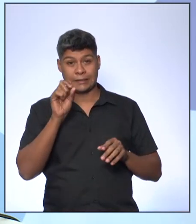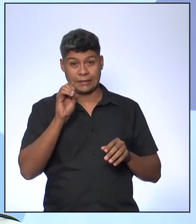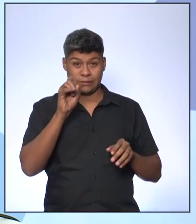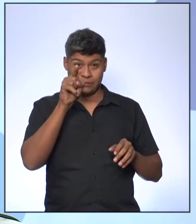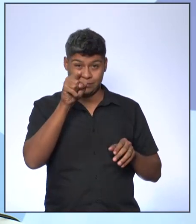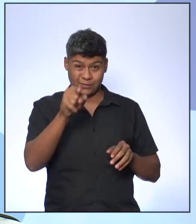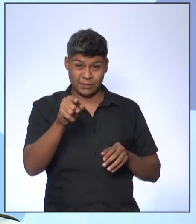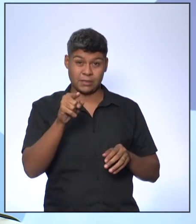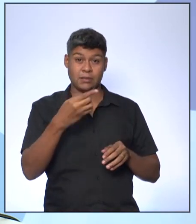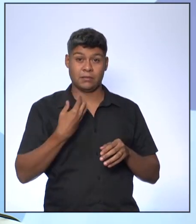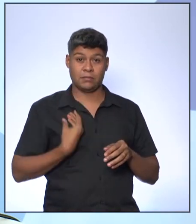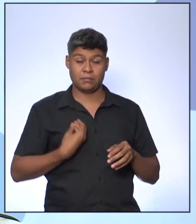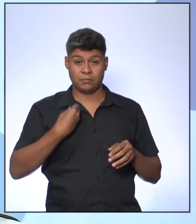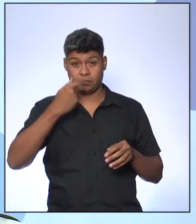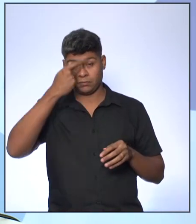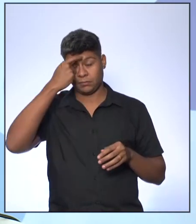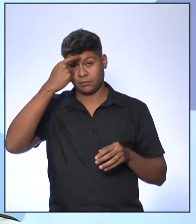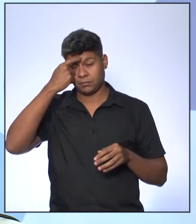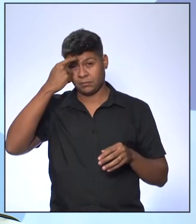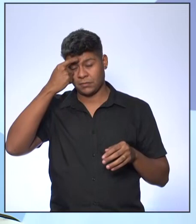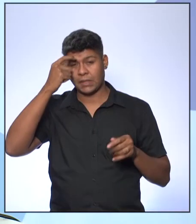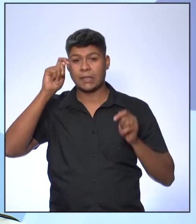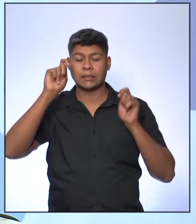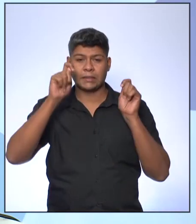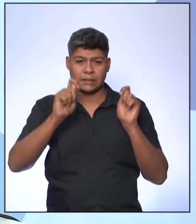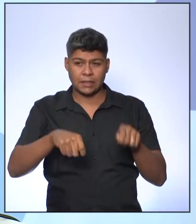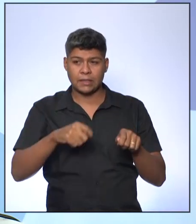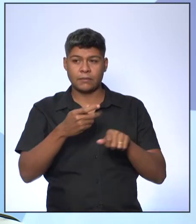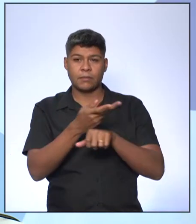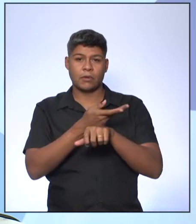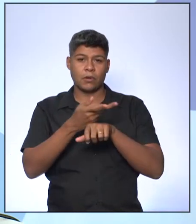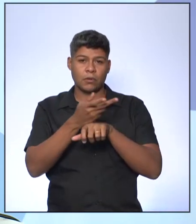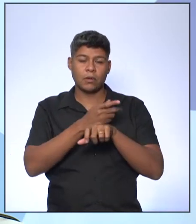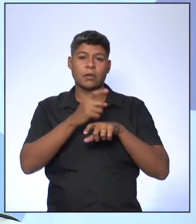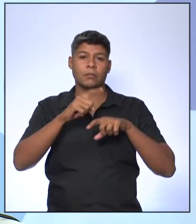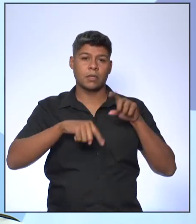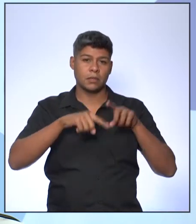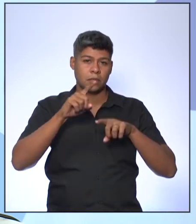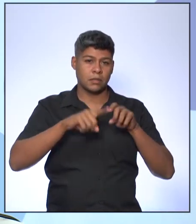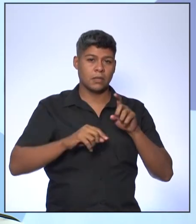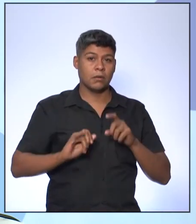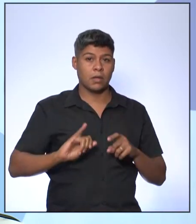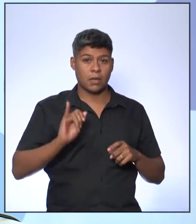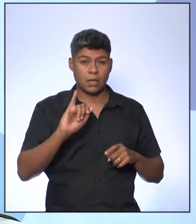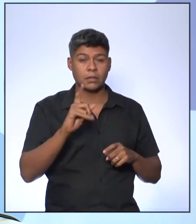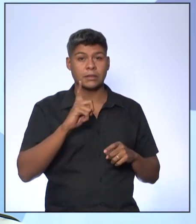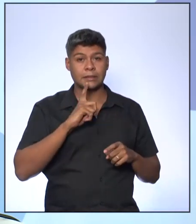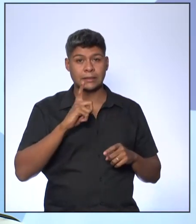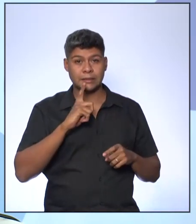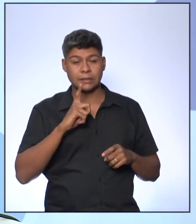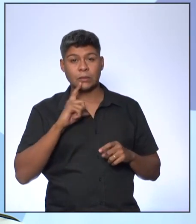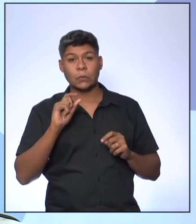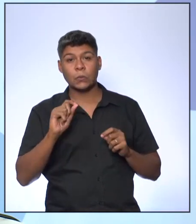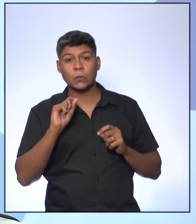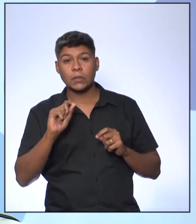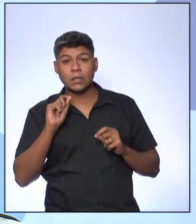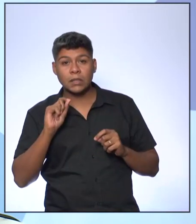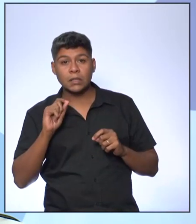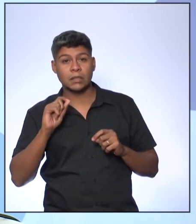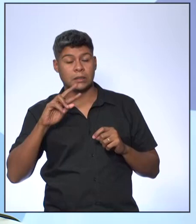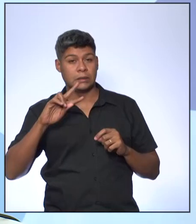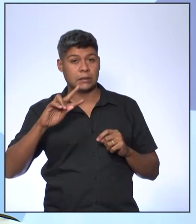é um consumidor consciente, você deve procurar aparelhos elétricos que têm aí uma